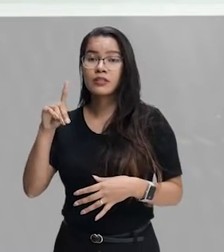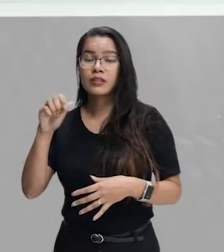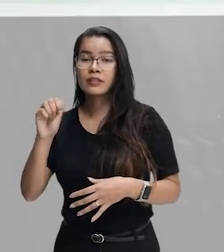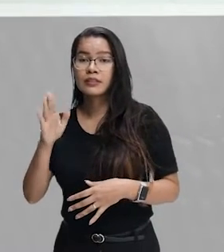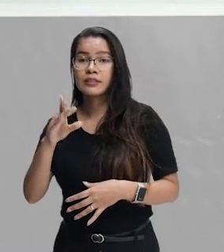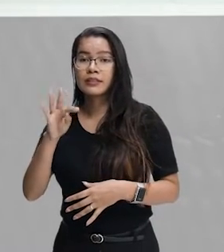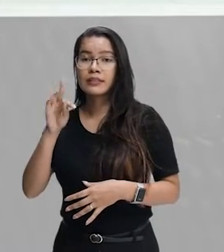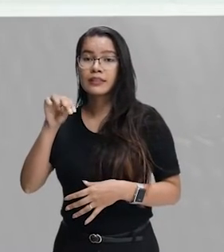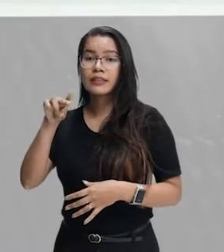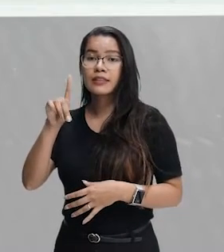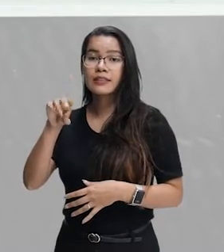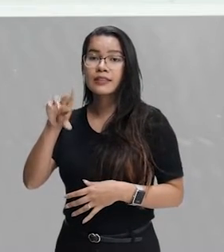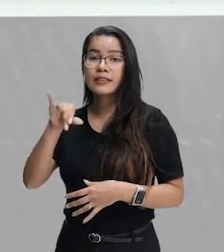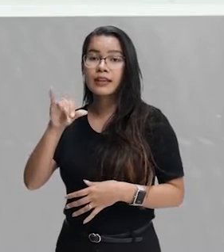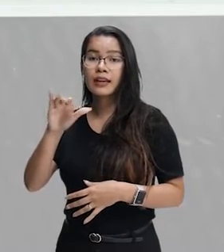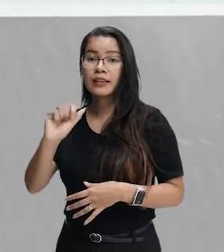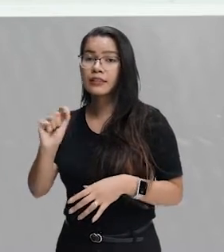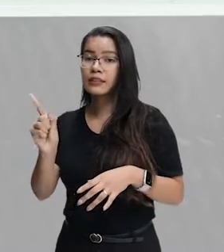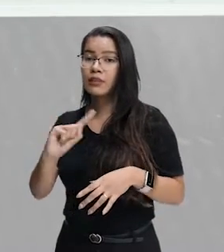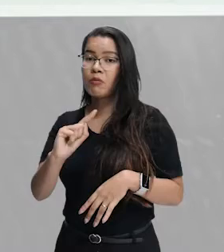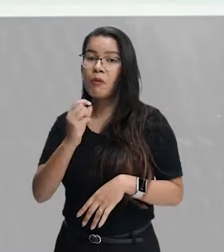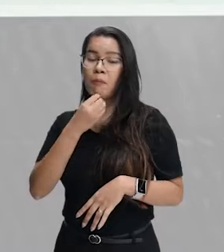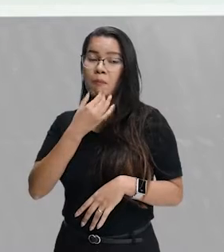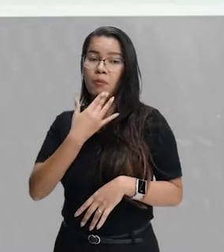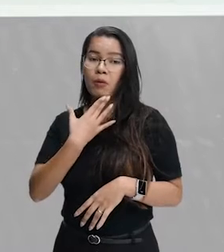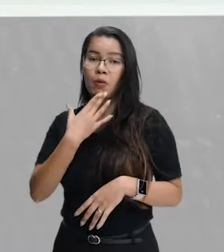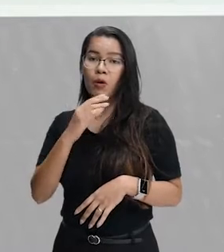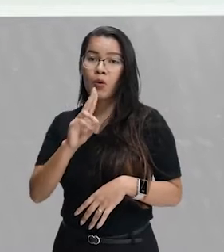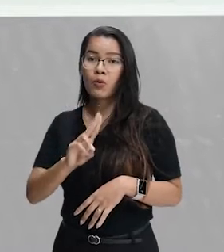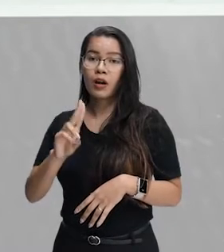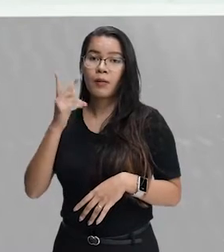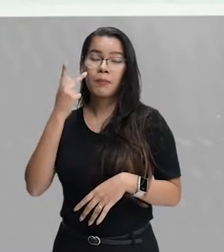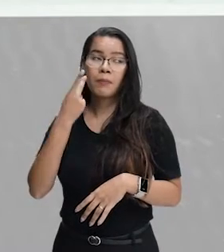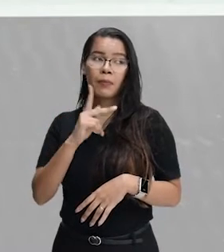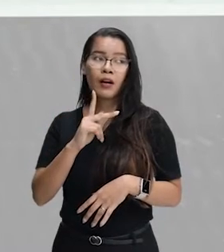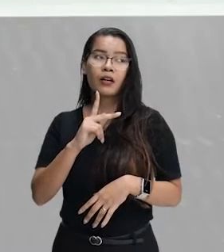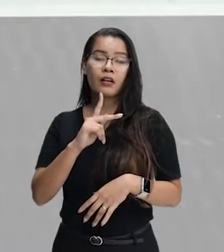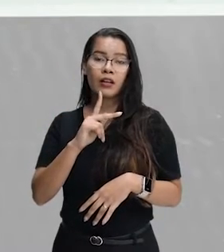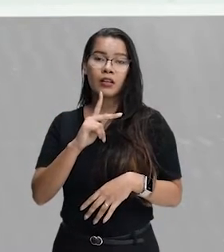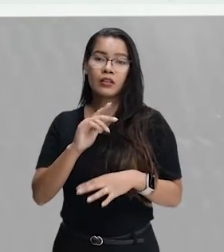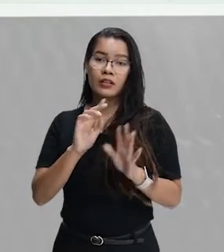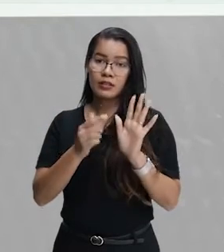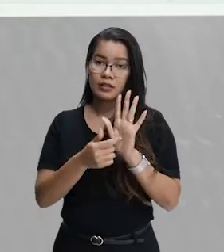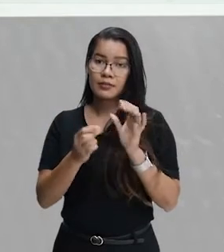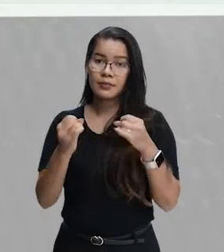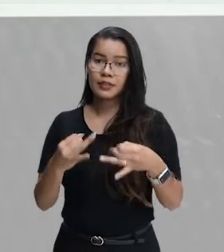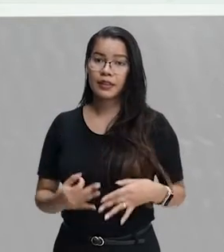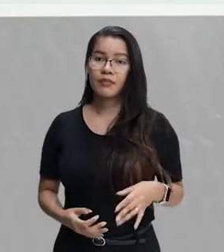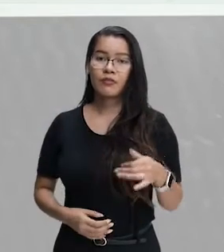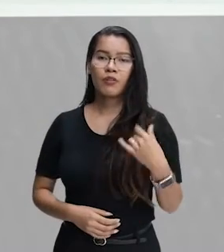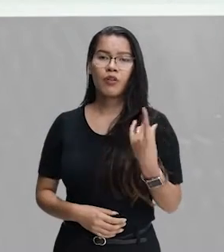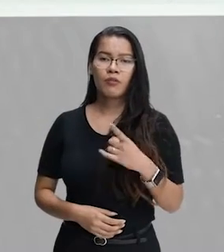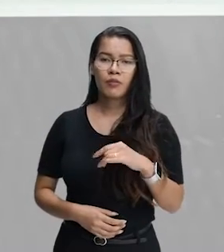os dados. Vamos supor aqui que eu peço aqui para o nosso professor aqui da plataforma, Guilherme Campos, que ele faça,